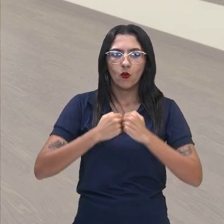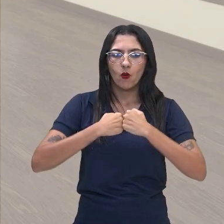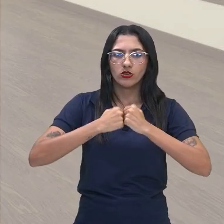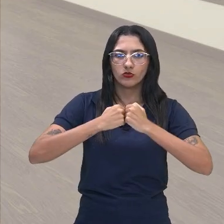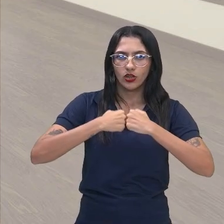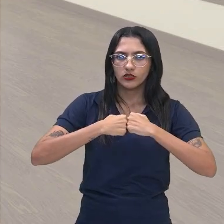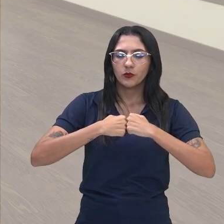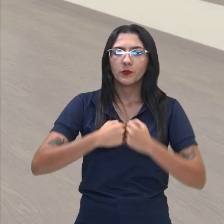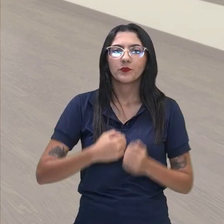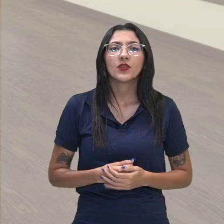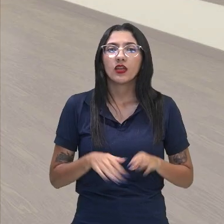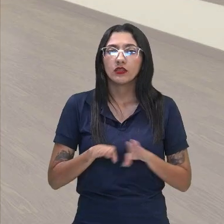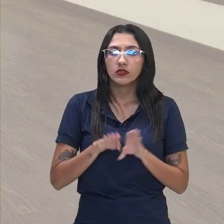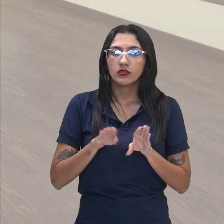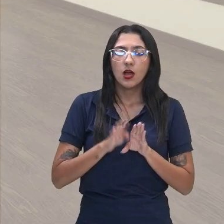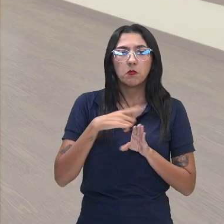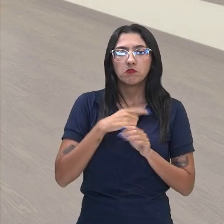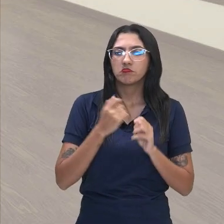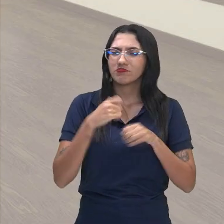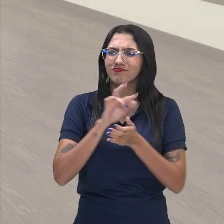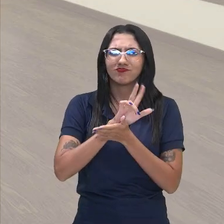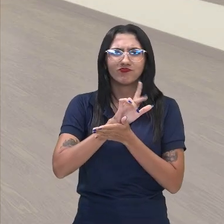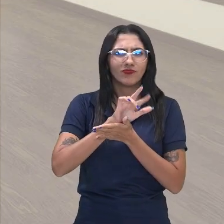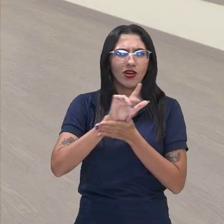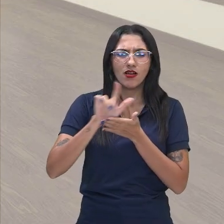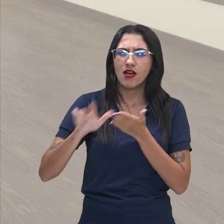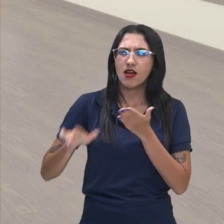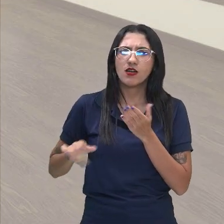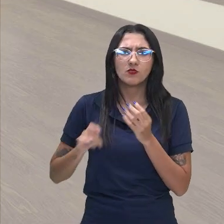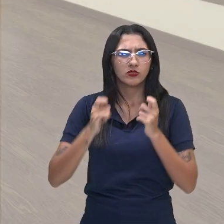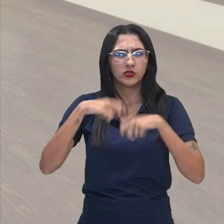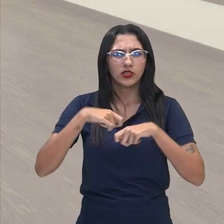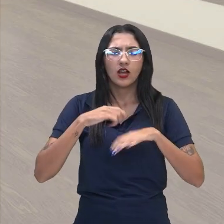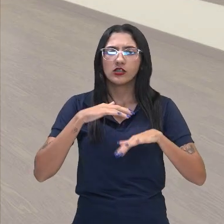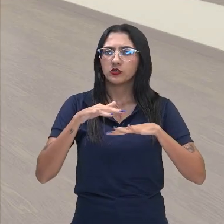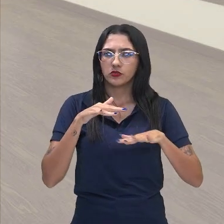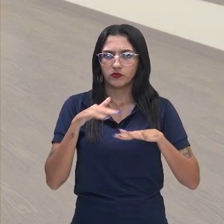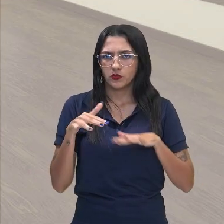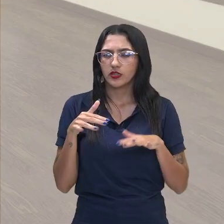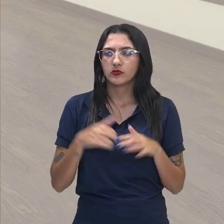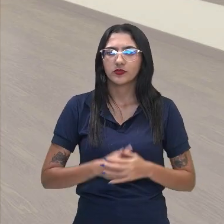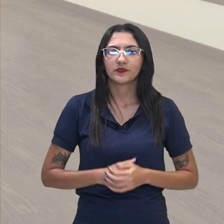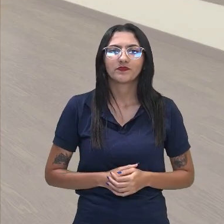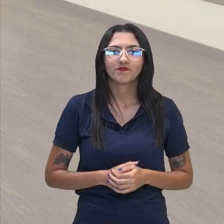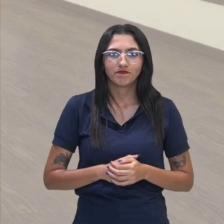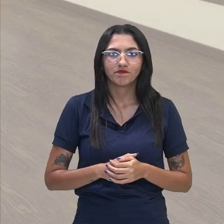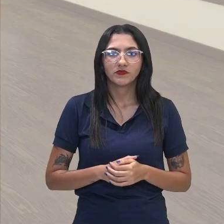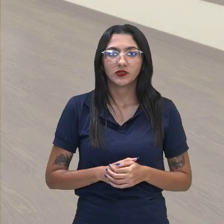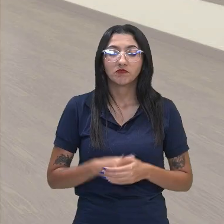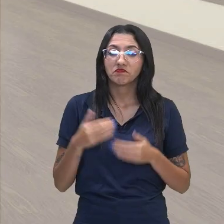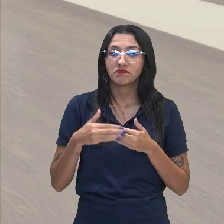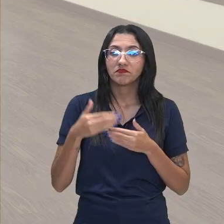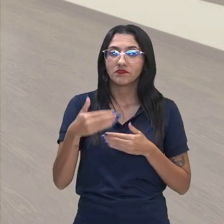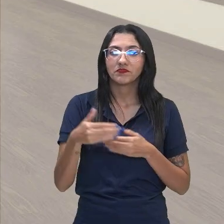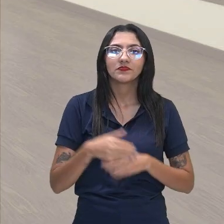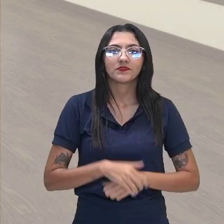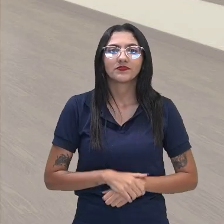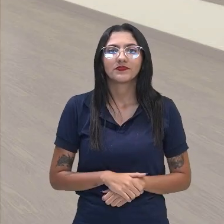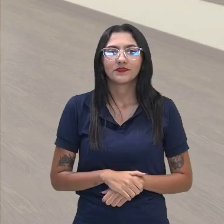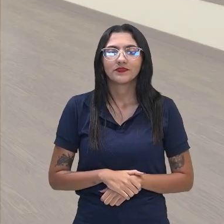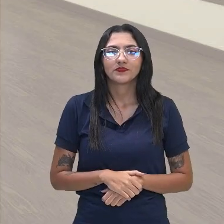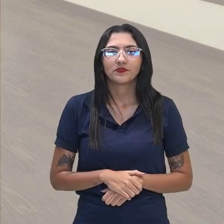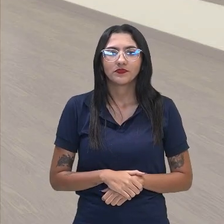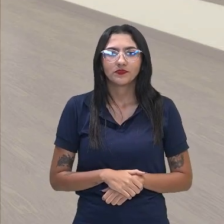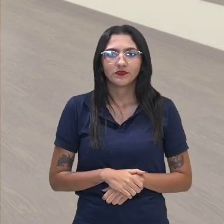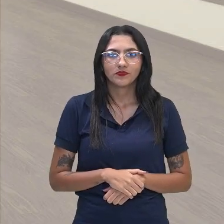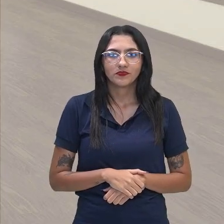dessa articulação eu posso ter infinitas possibilidades de movimentação. Vamos avançando. Esse